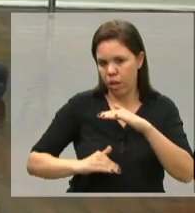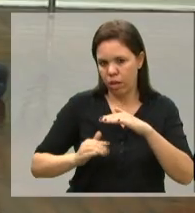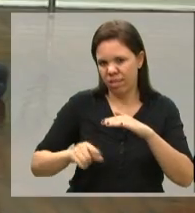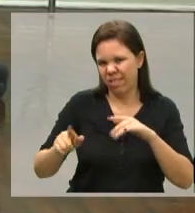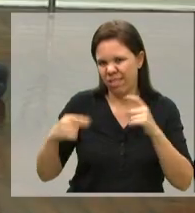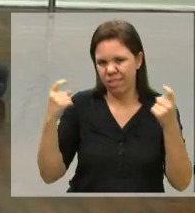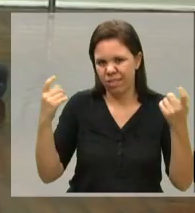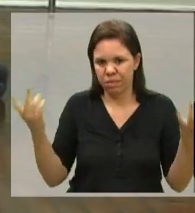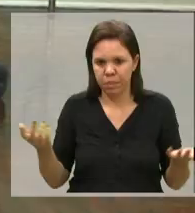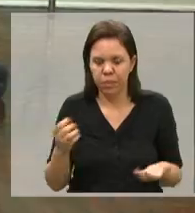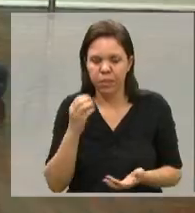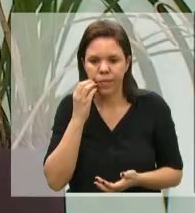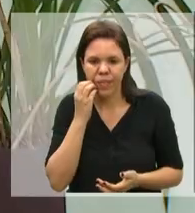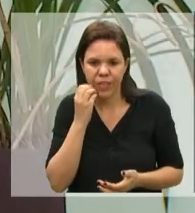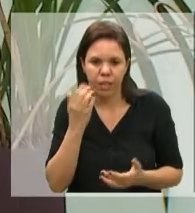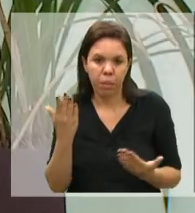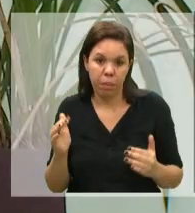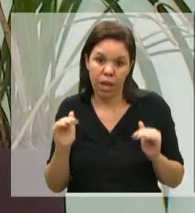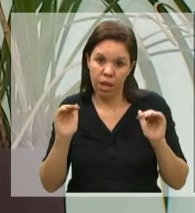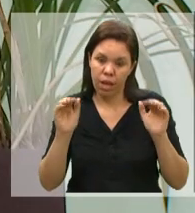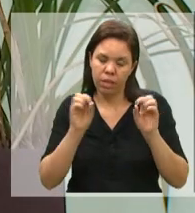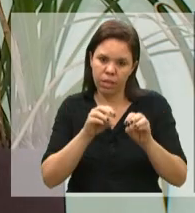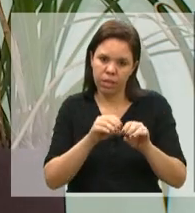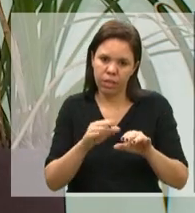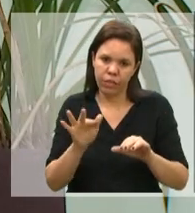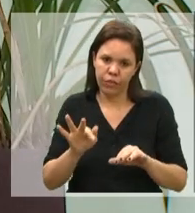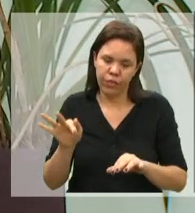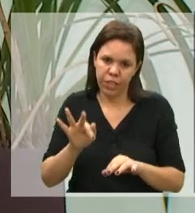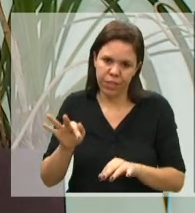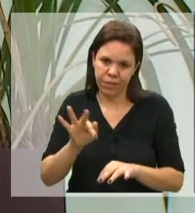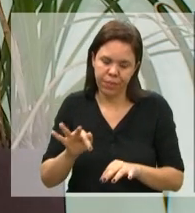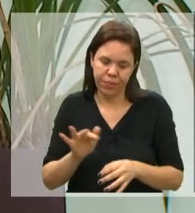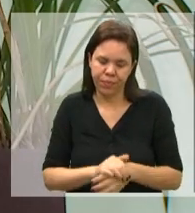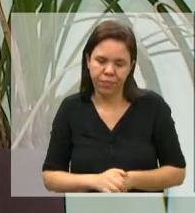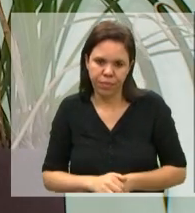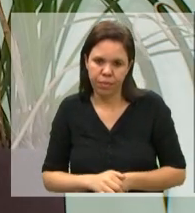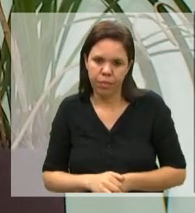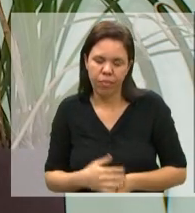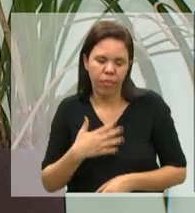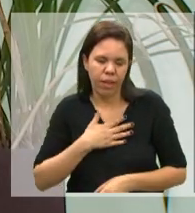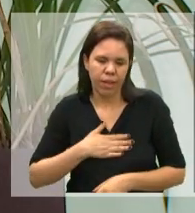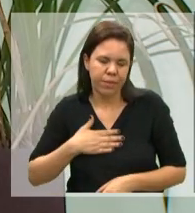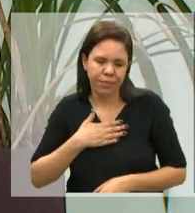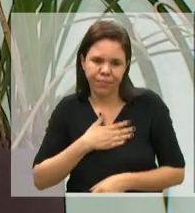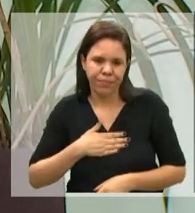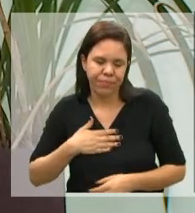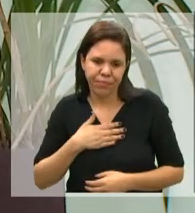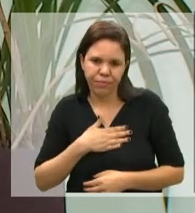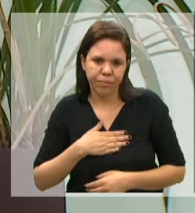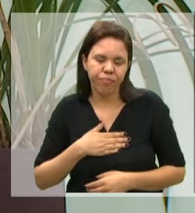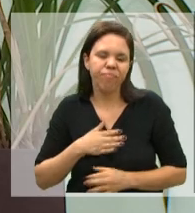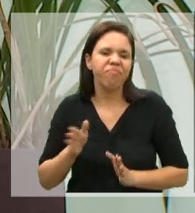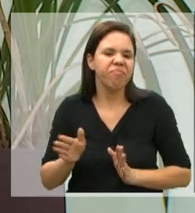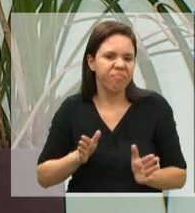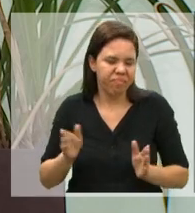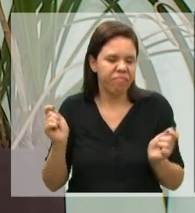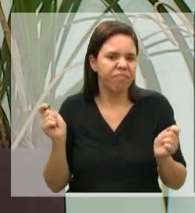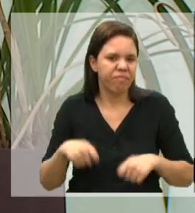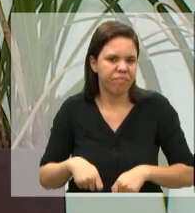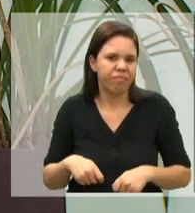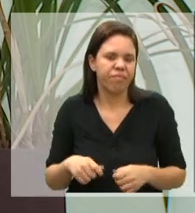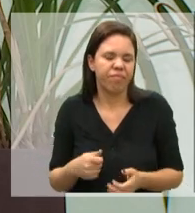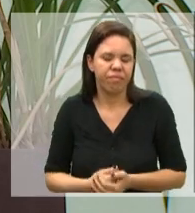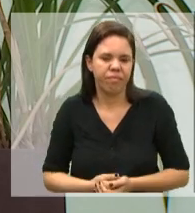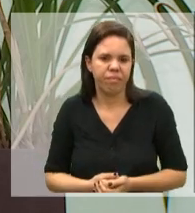potência, né? Mas o ensino superior, repito, o que me apaixona é a sua acessibilidade. Por